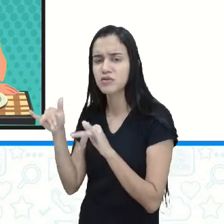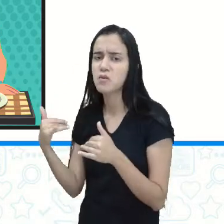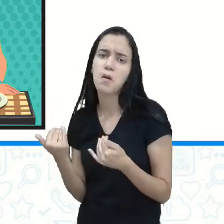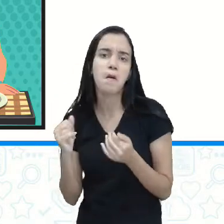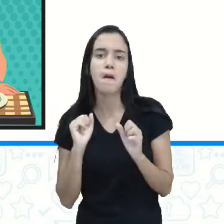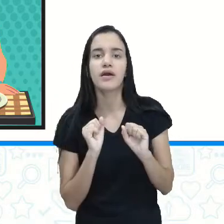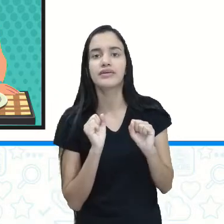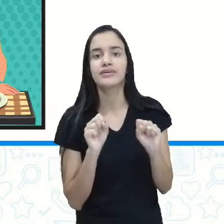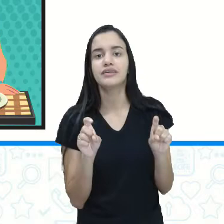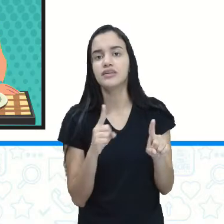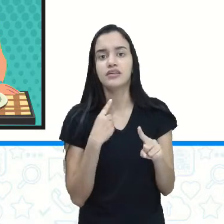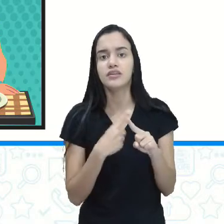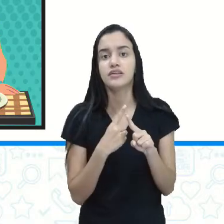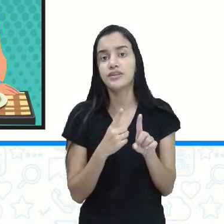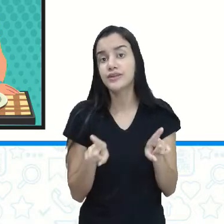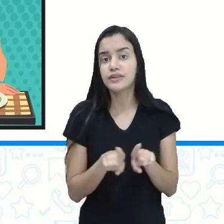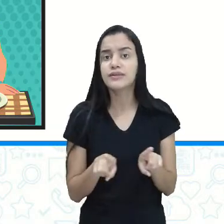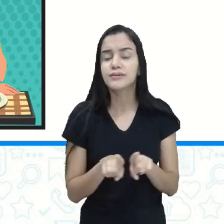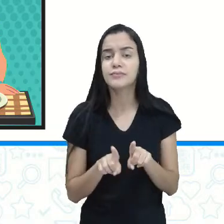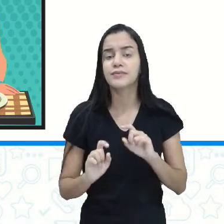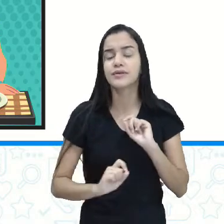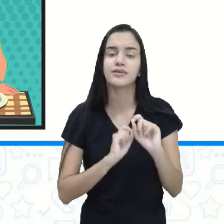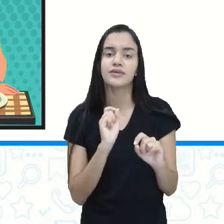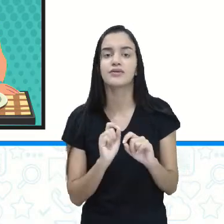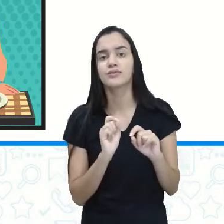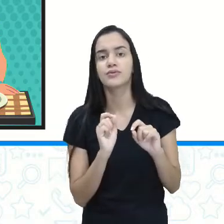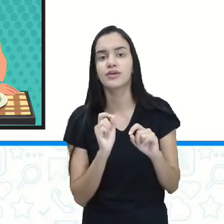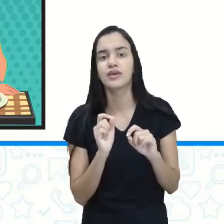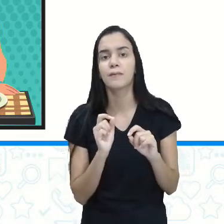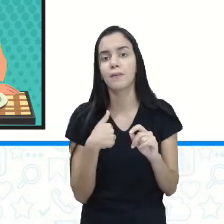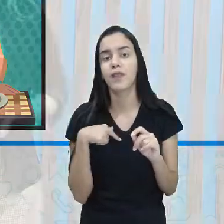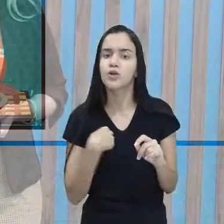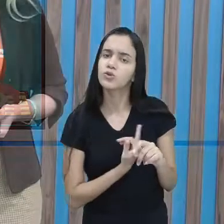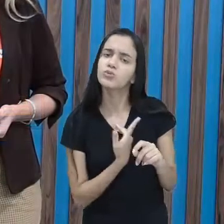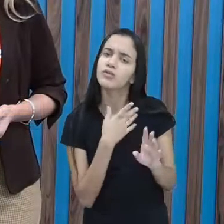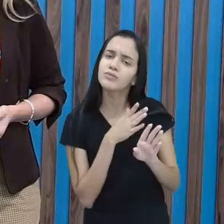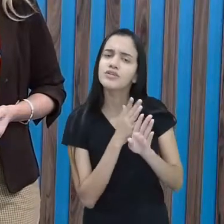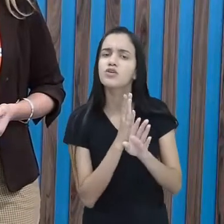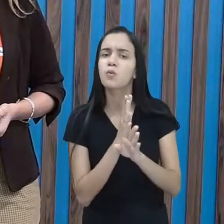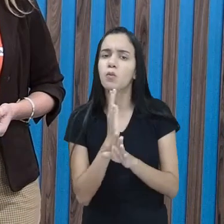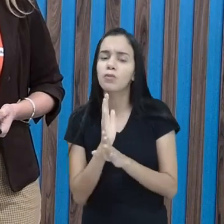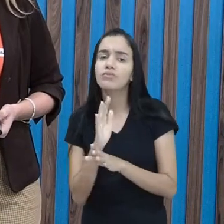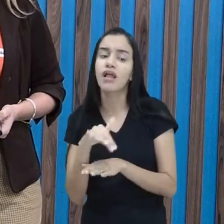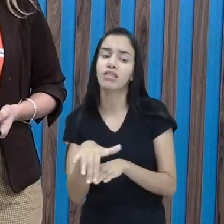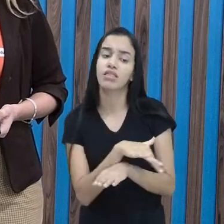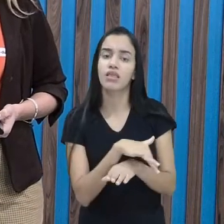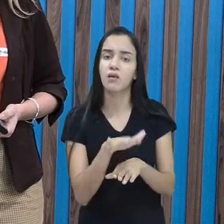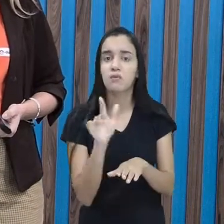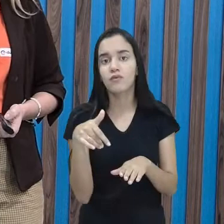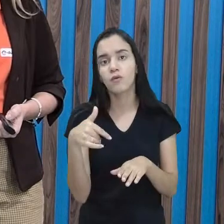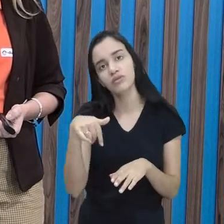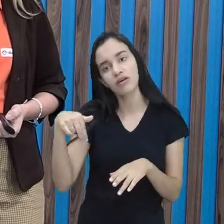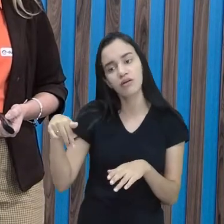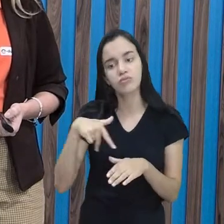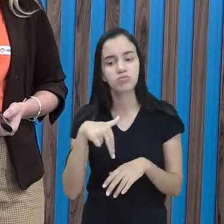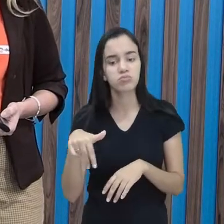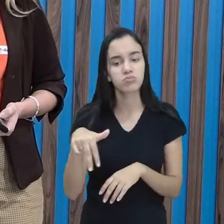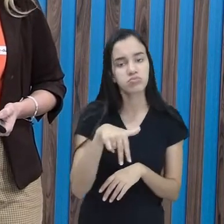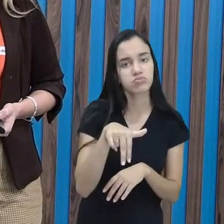Podemos encontrar muito desse tipo de linguagem, gente, pelas ruas. Quando você